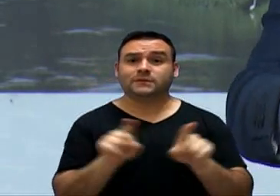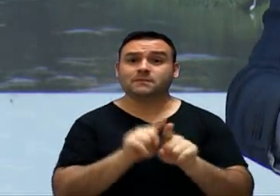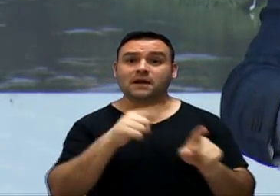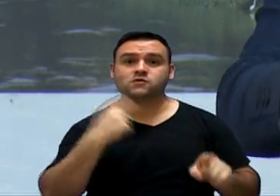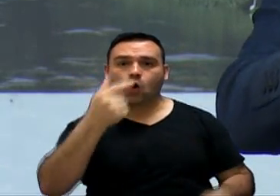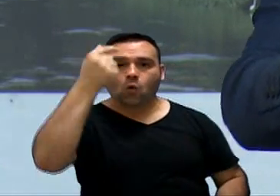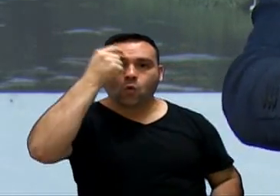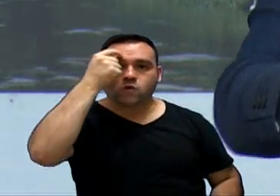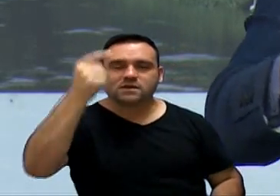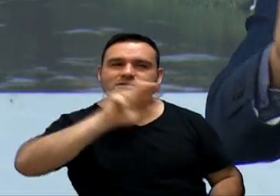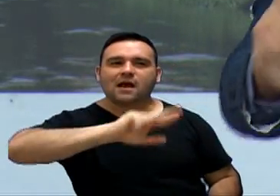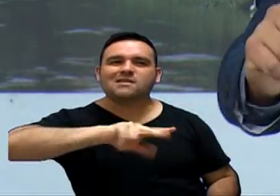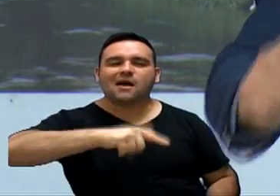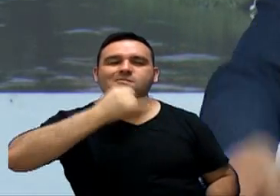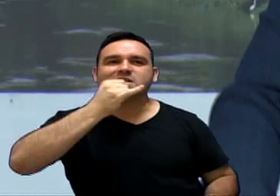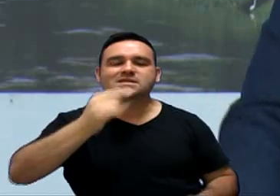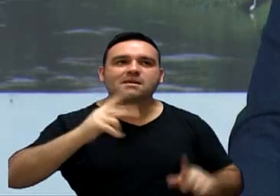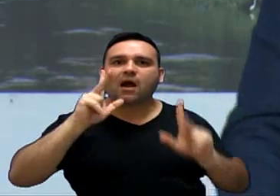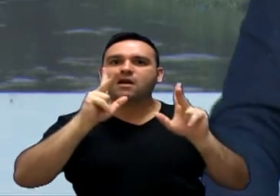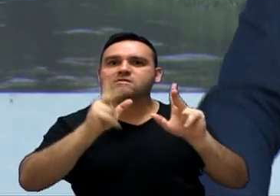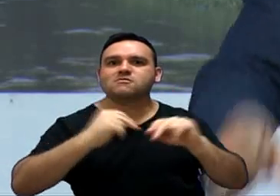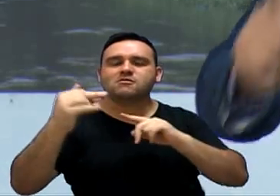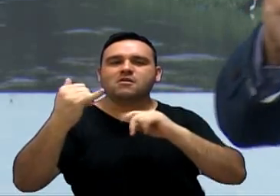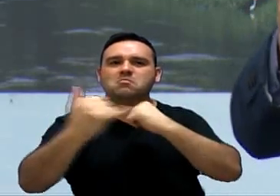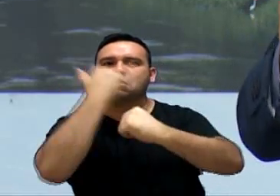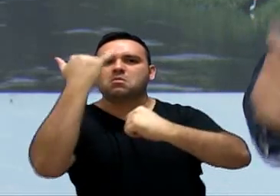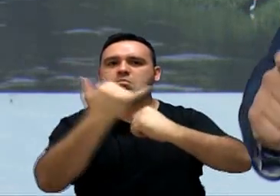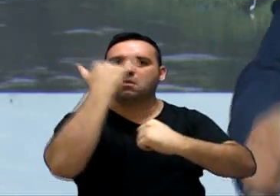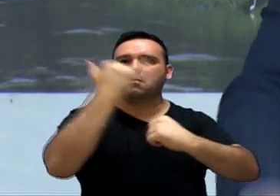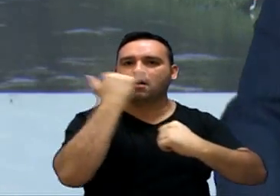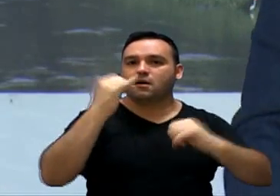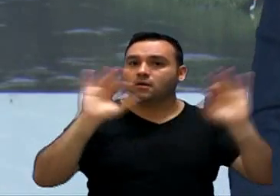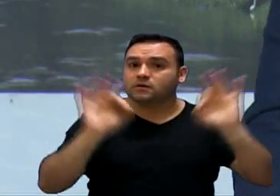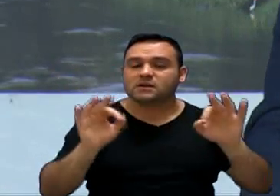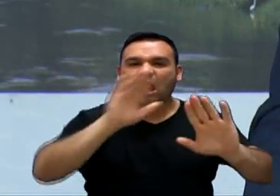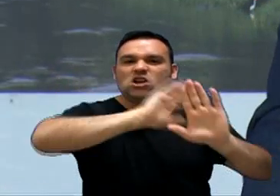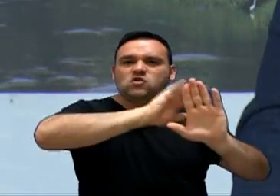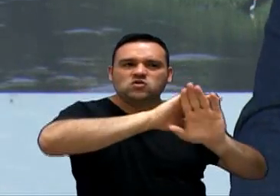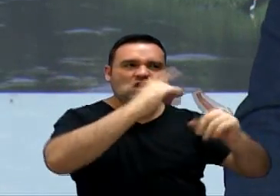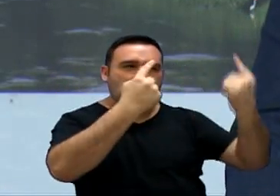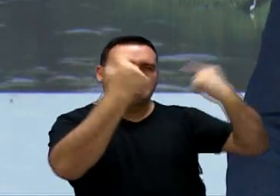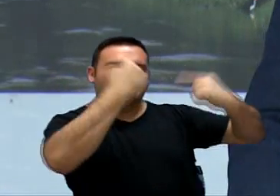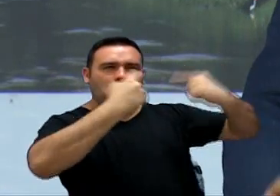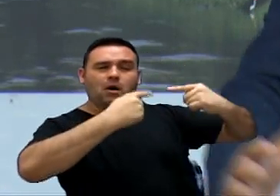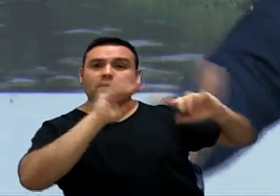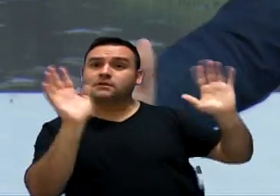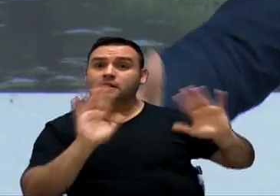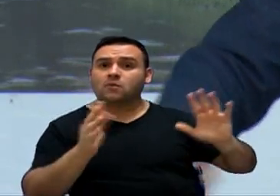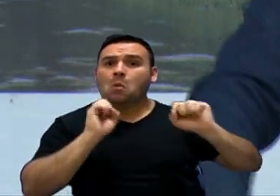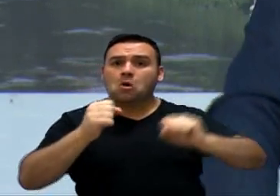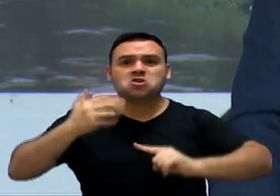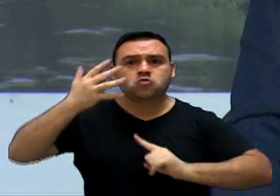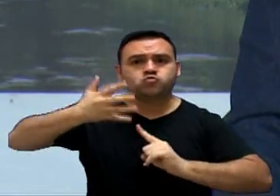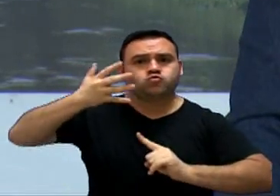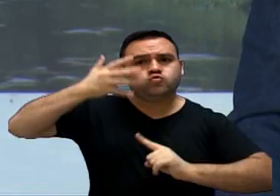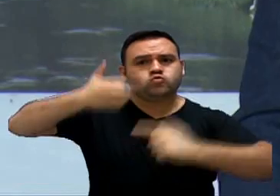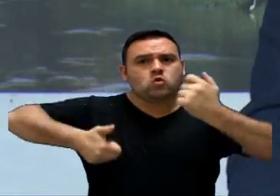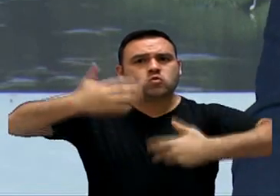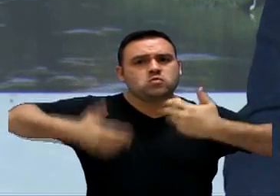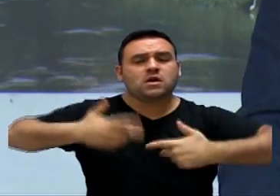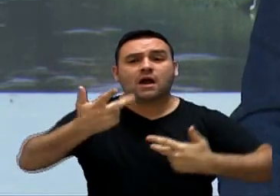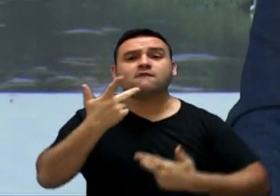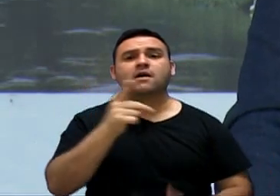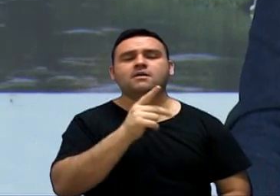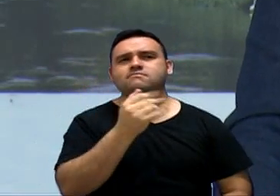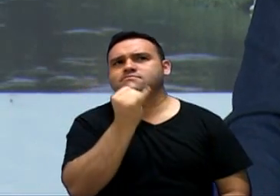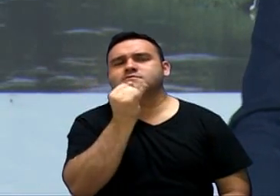nossas consciências não sejam cativas, não sejam cativas por ideologia. Senhor presidente, eu poderia discursar aqui e dizer